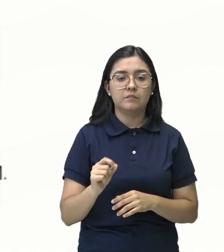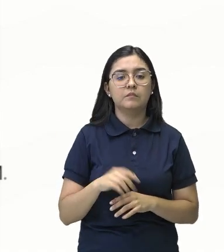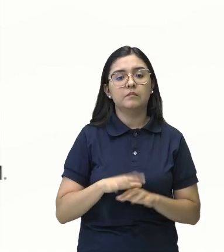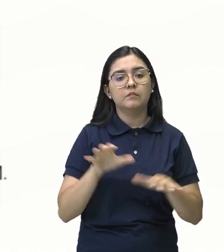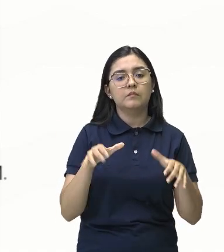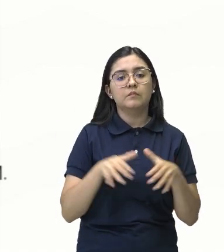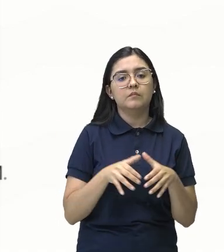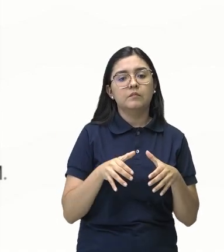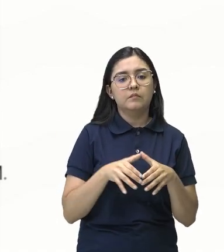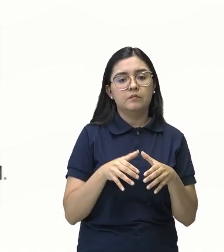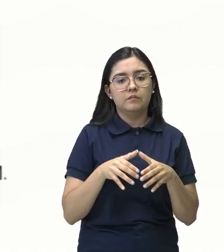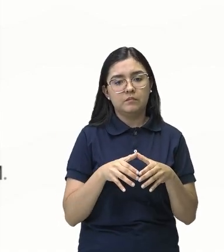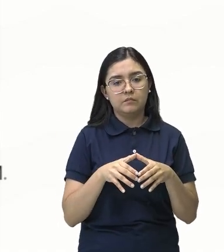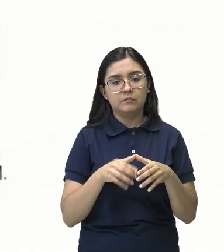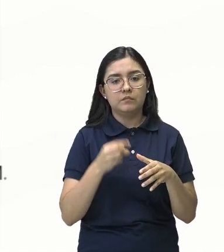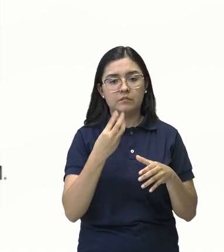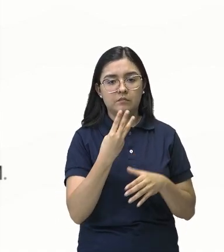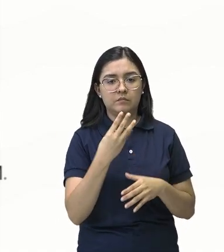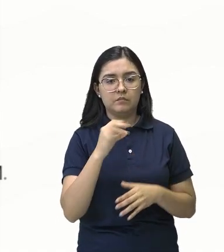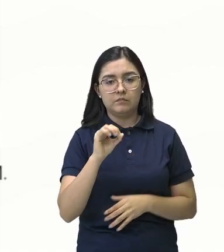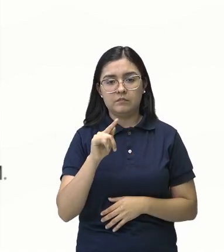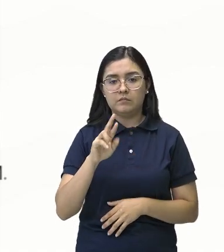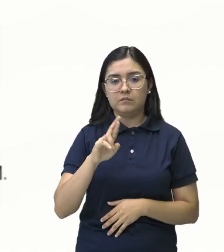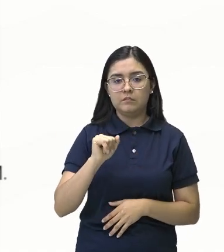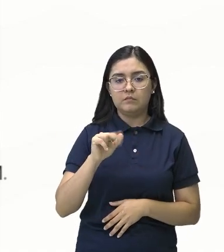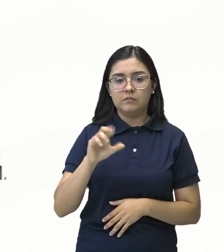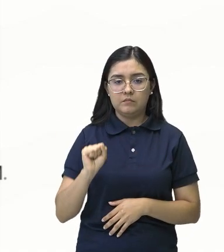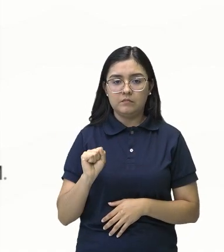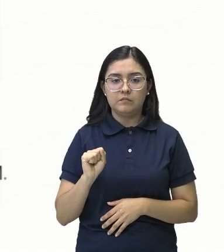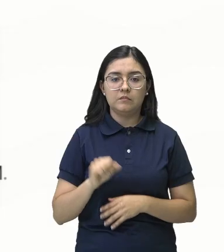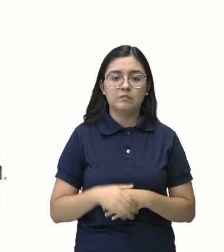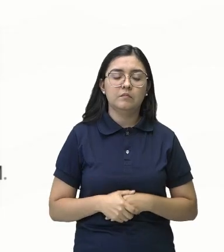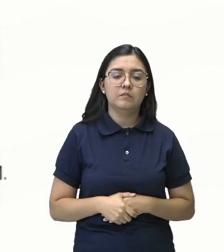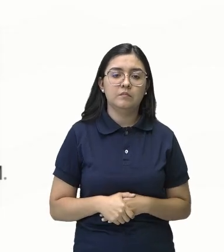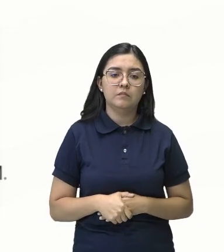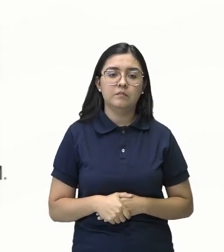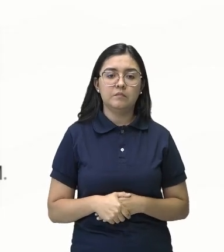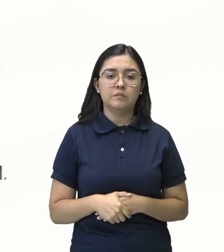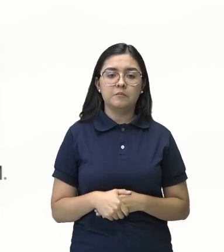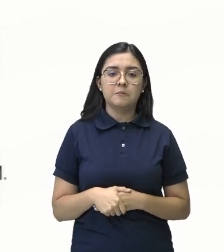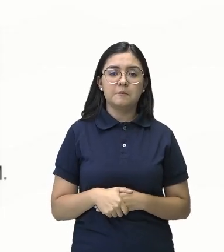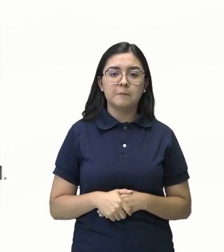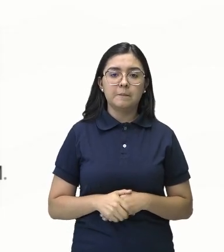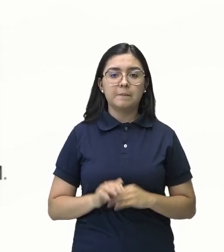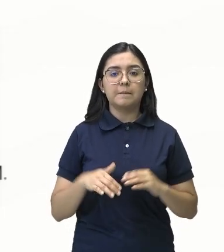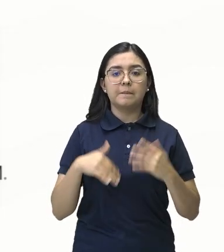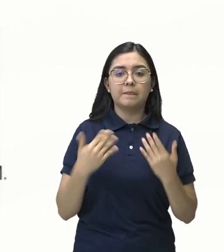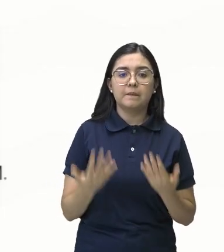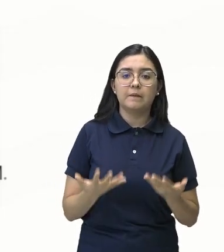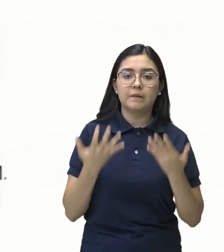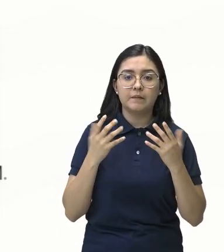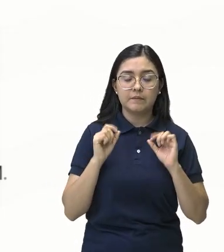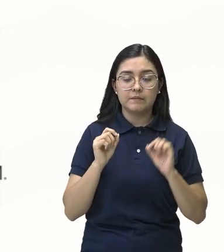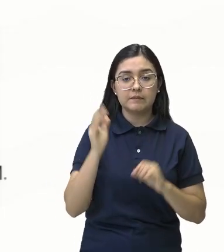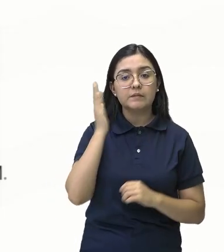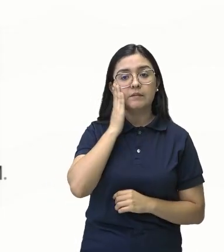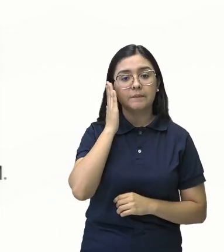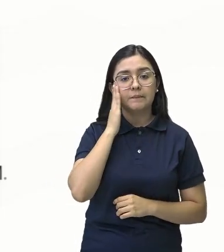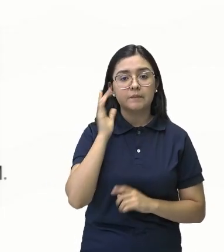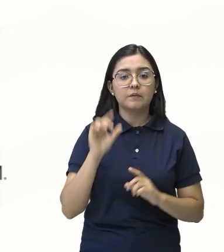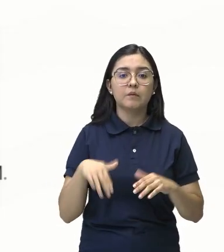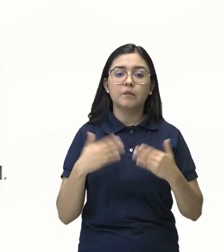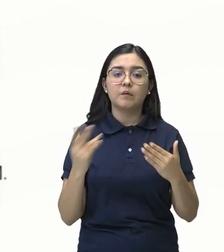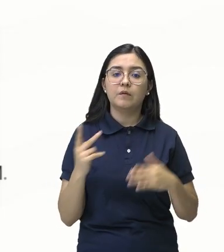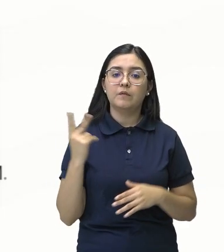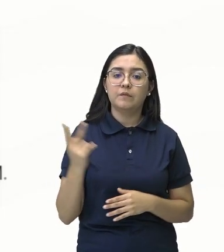tem a medida de 30 graus? Ou seja, eu quero saber qual